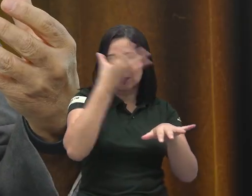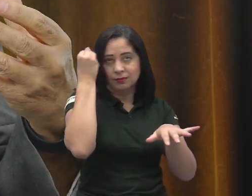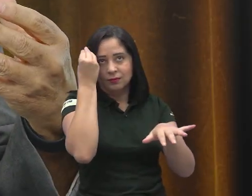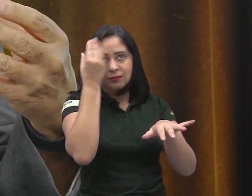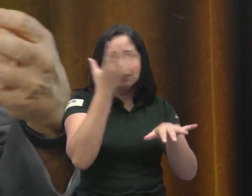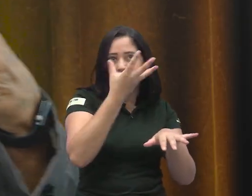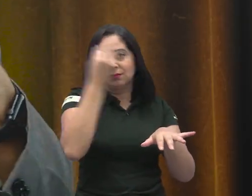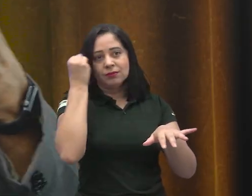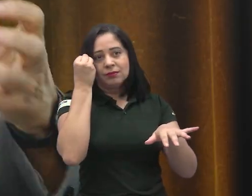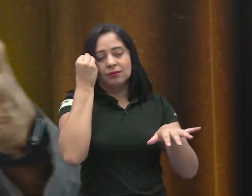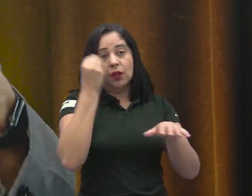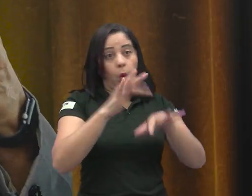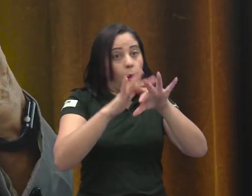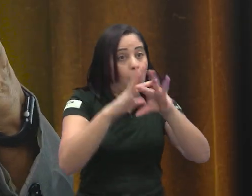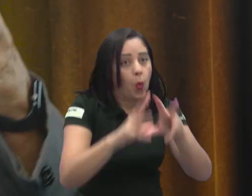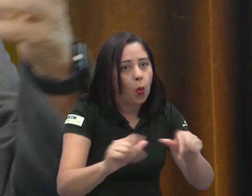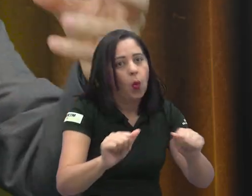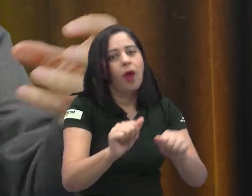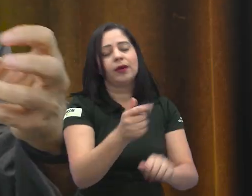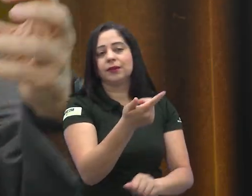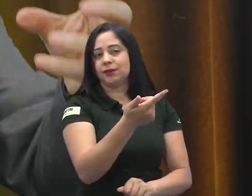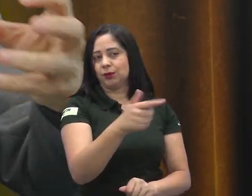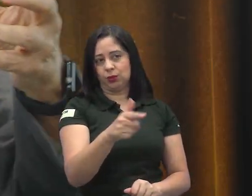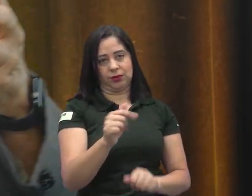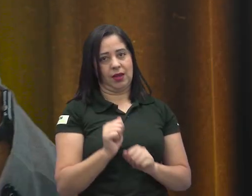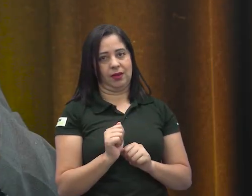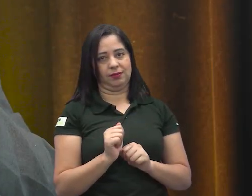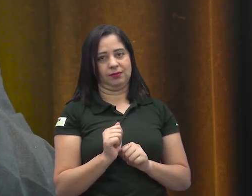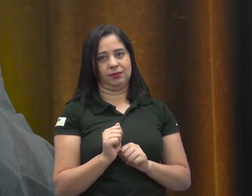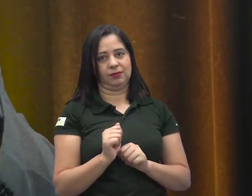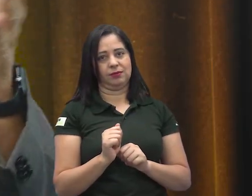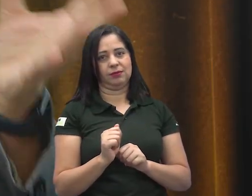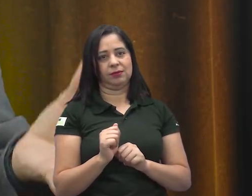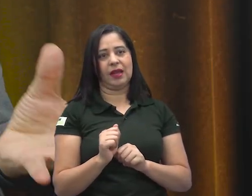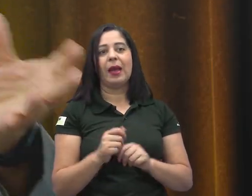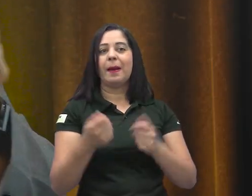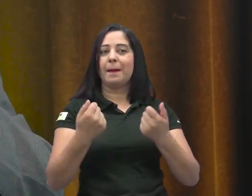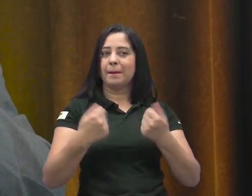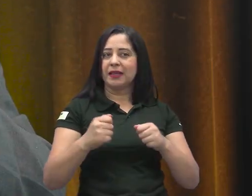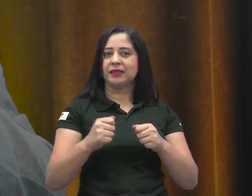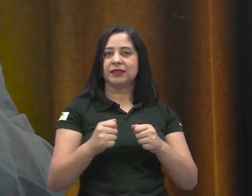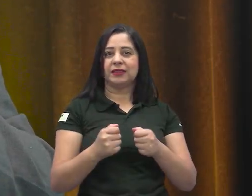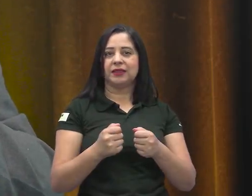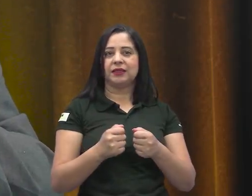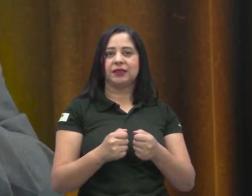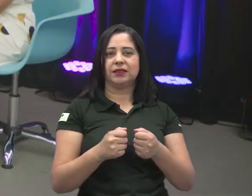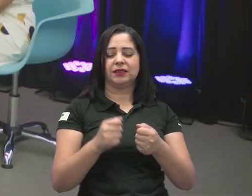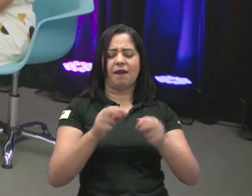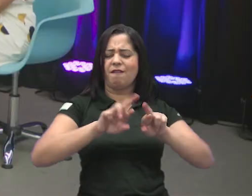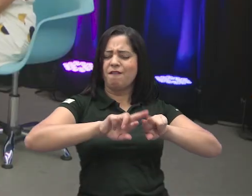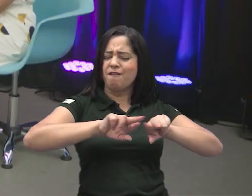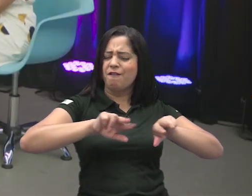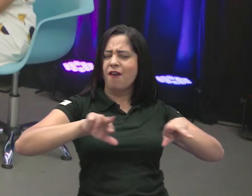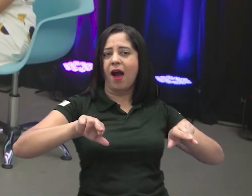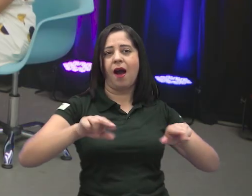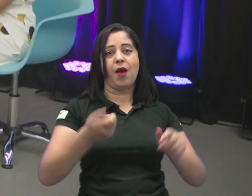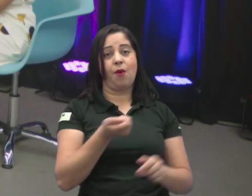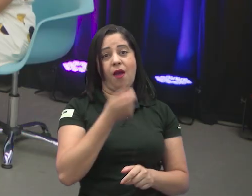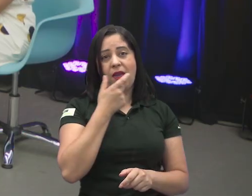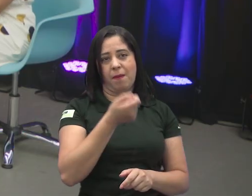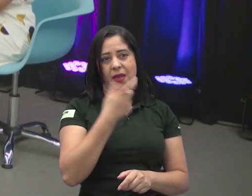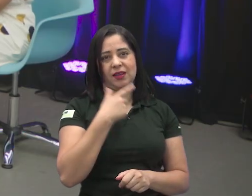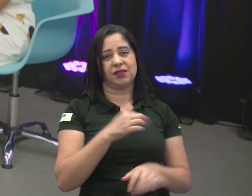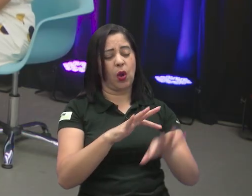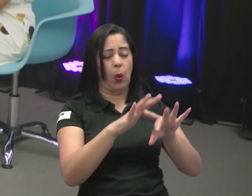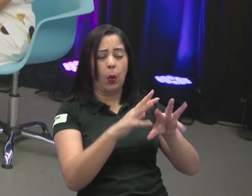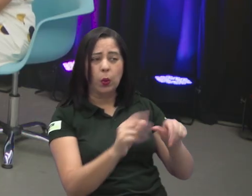que vários medicamentos que agem em vários pontos para poder chegar no resultado chegar final. Na cura. Não sei